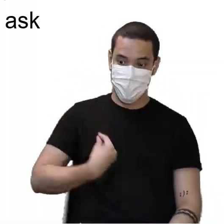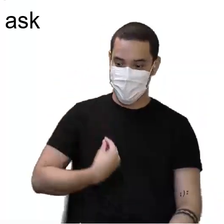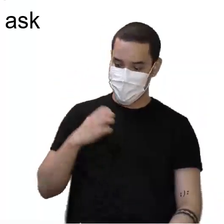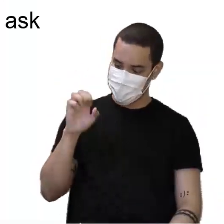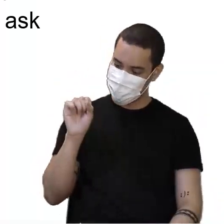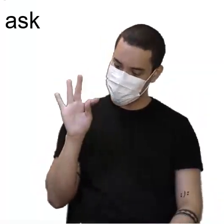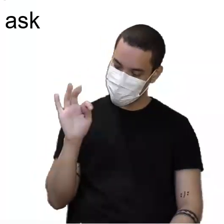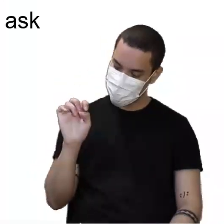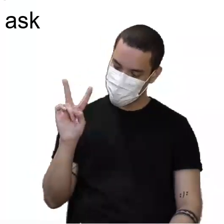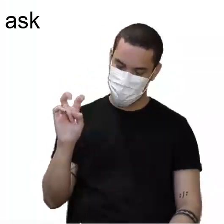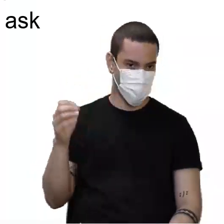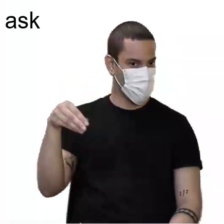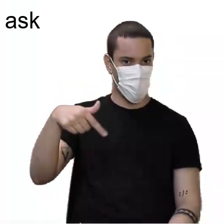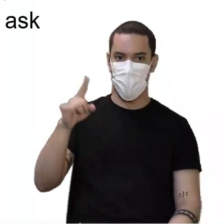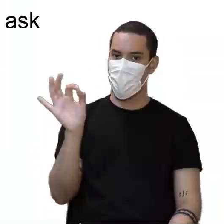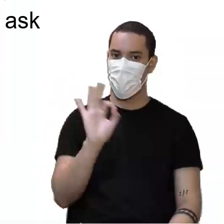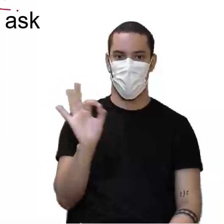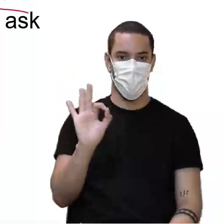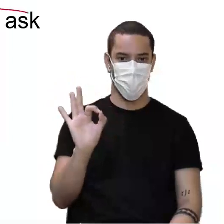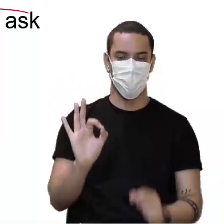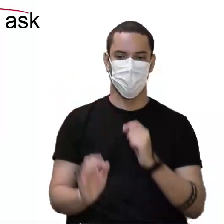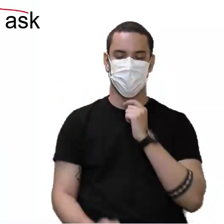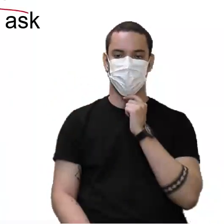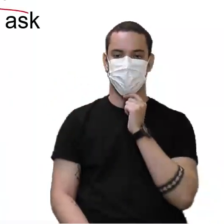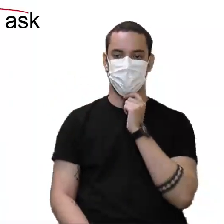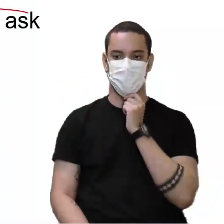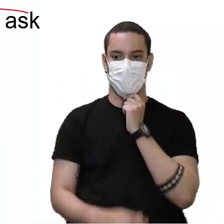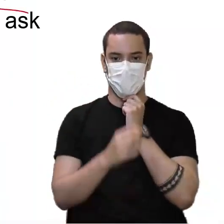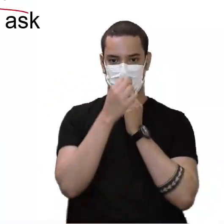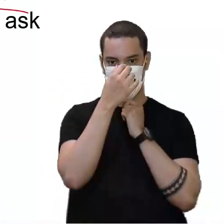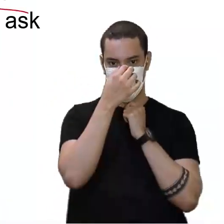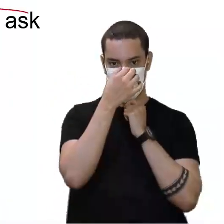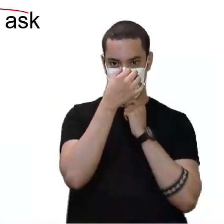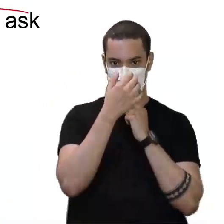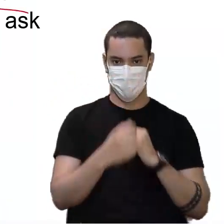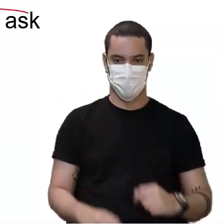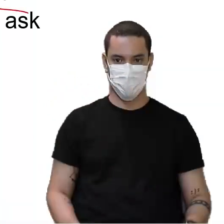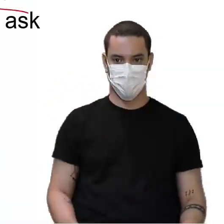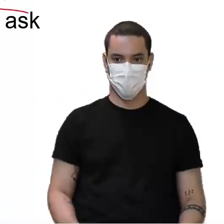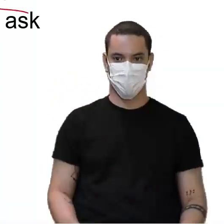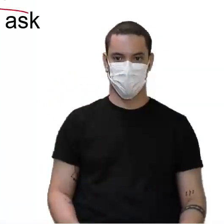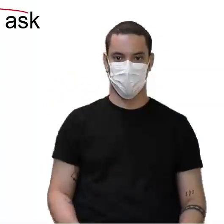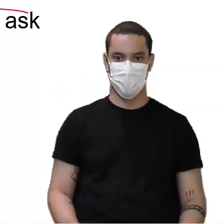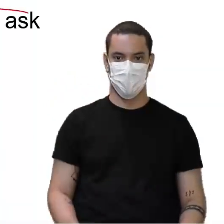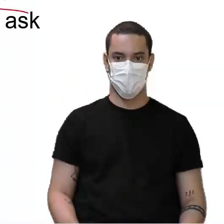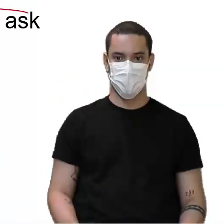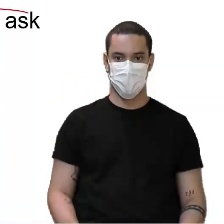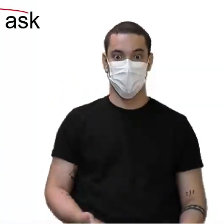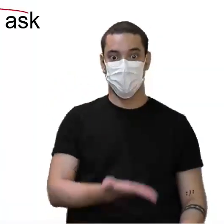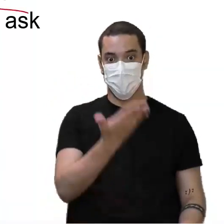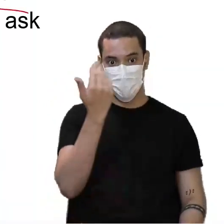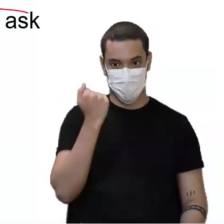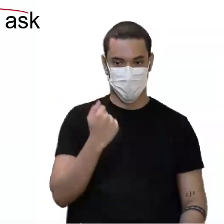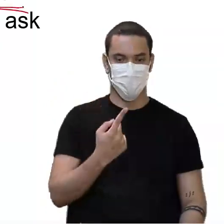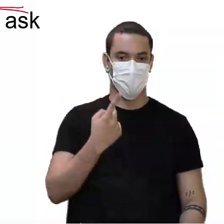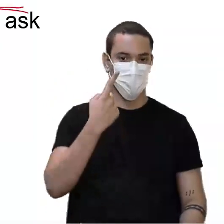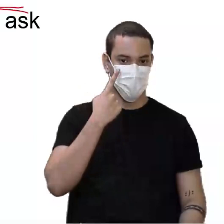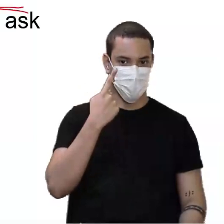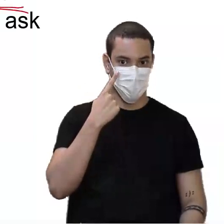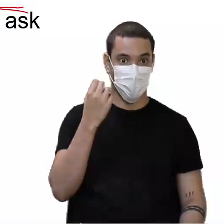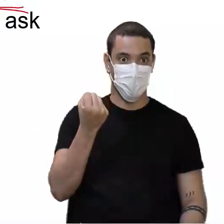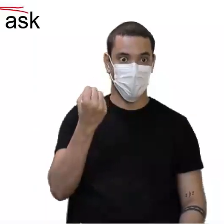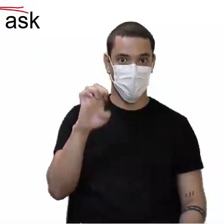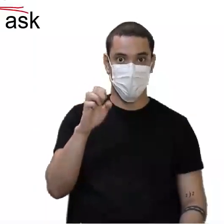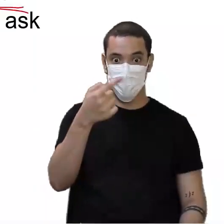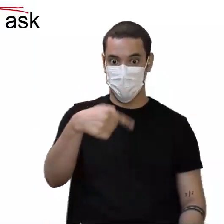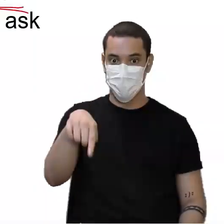mais. Certo? Let's see if you can guess where. Vamos ver, let's see se